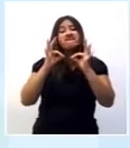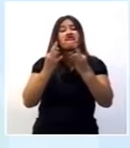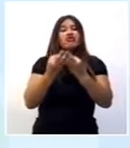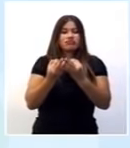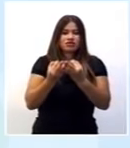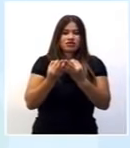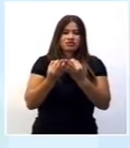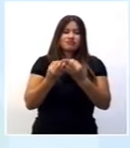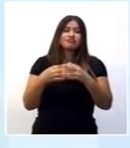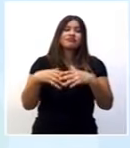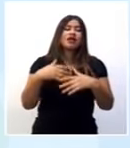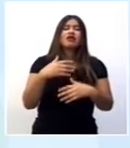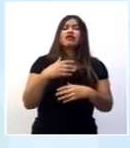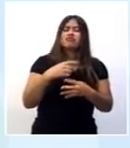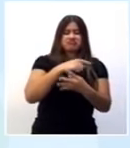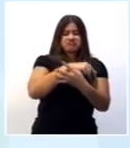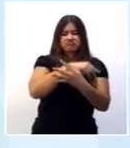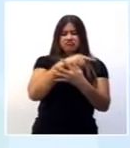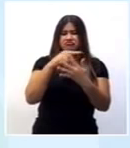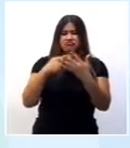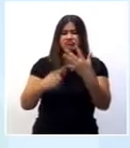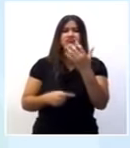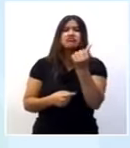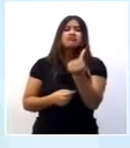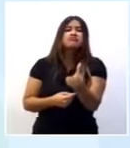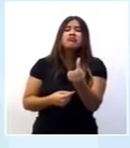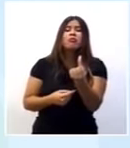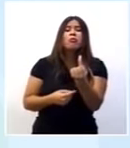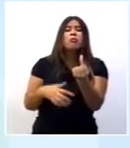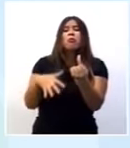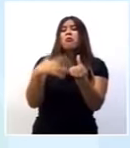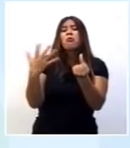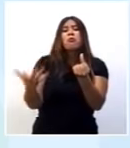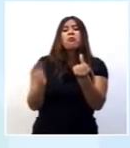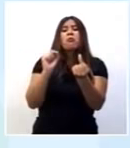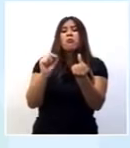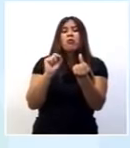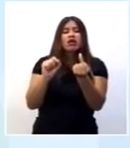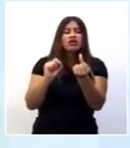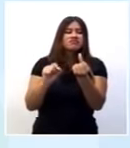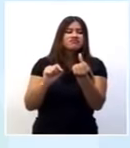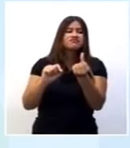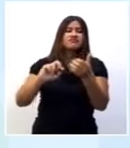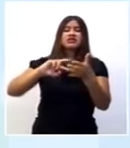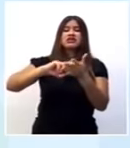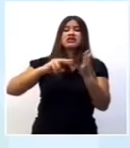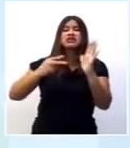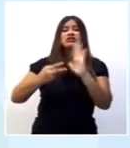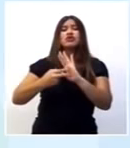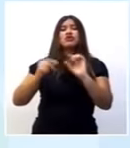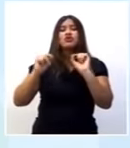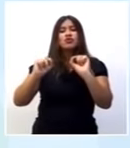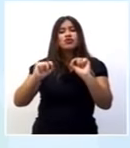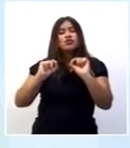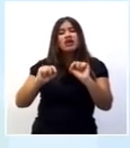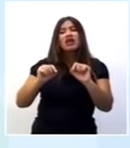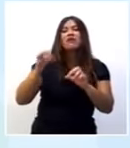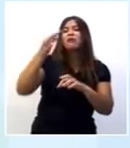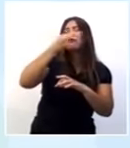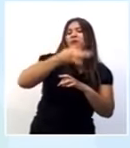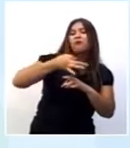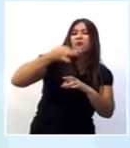são essas imagens? Quais são elas? Qual que é a questão? A imagem 1, o que representa? É uma fonte